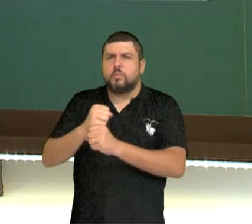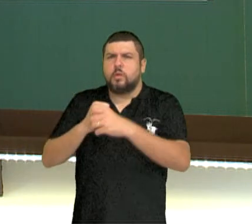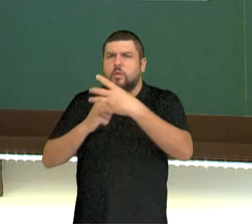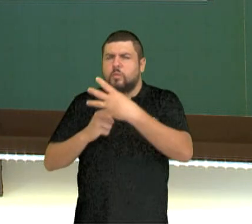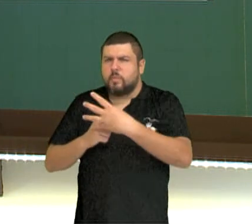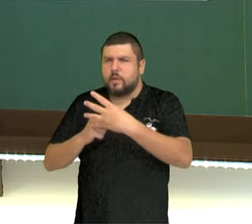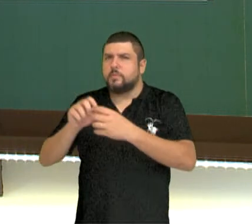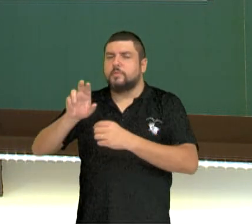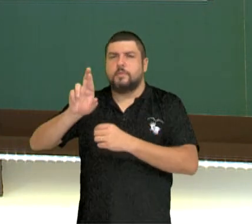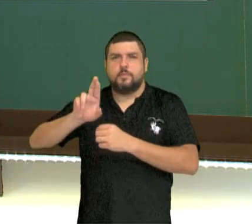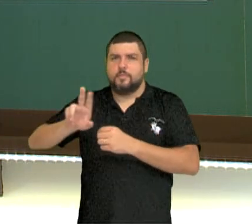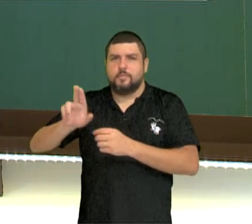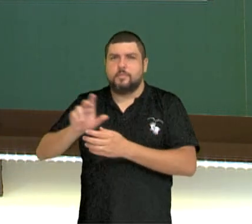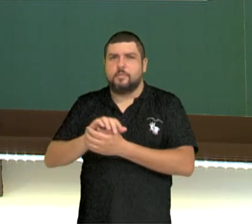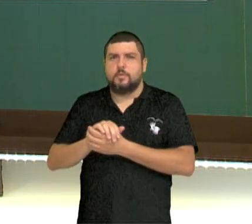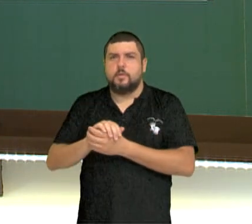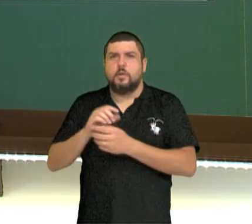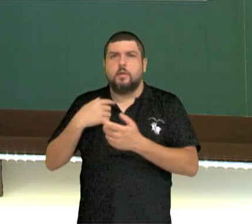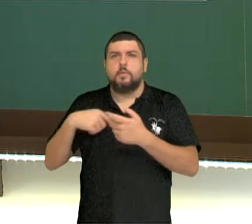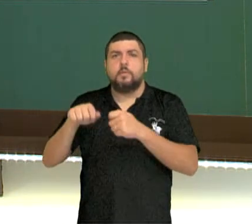O que que a gente faz aqui?